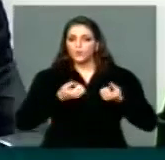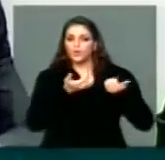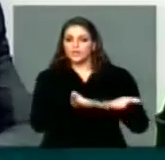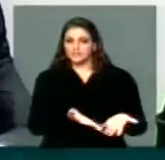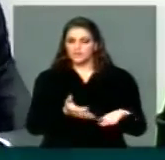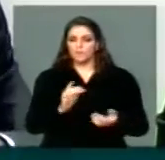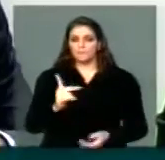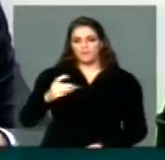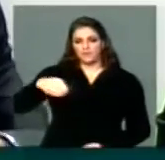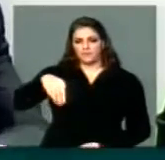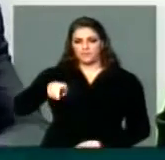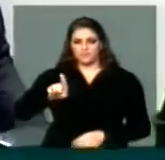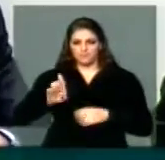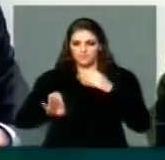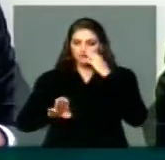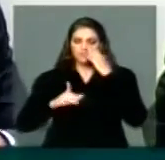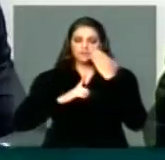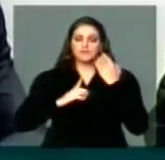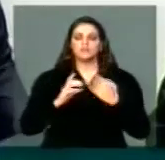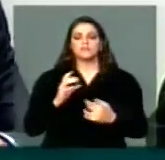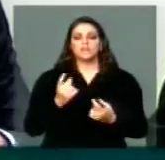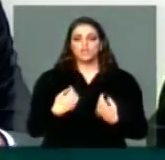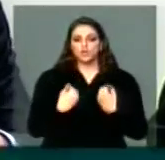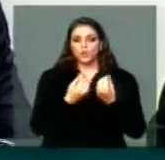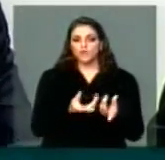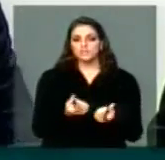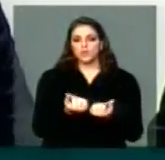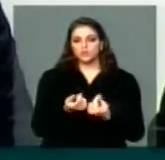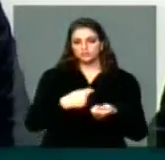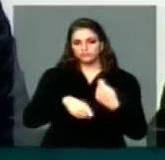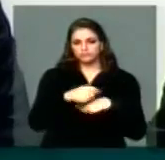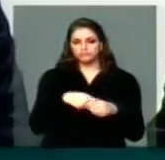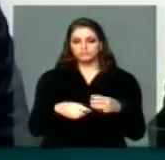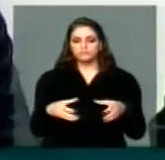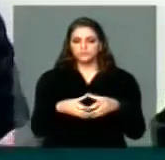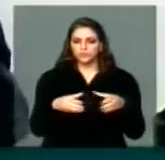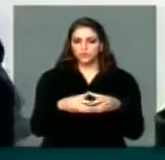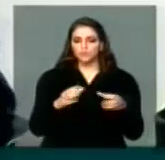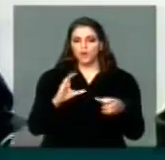do PMDB. As doações oficiais do Comitê Financeiro do PMDB,